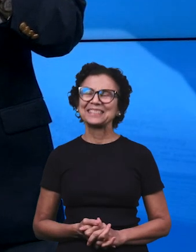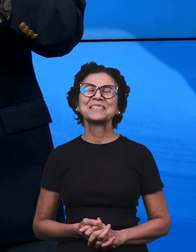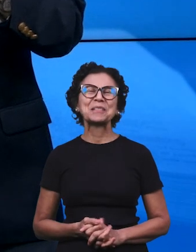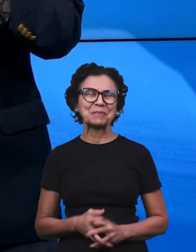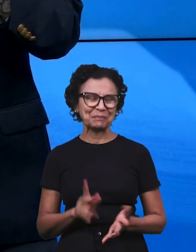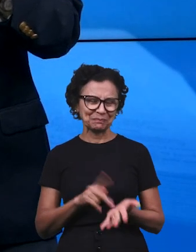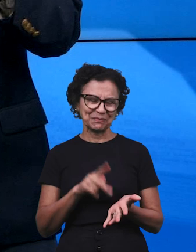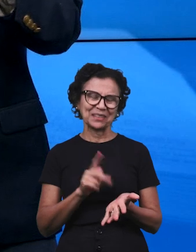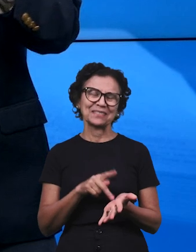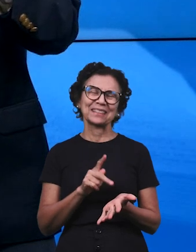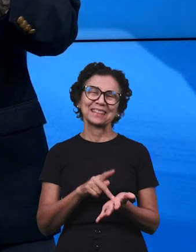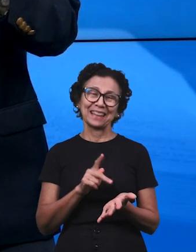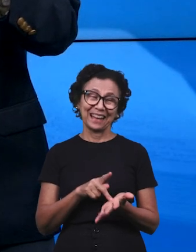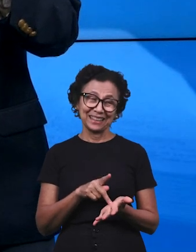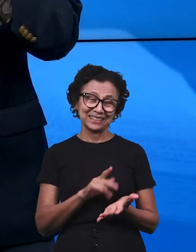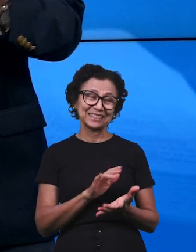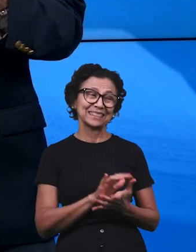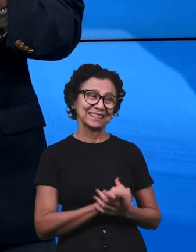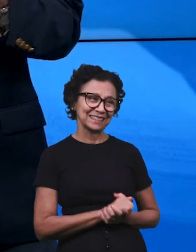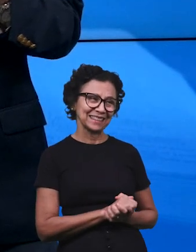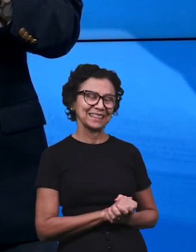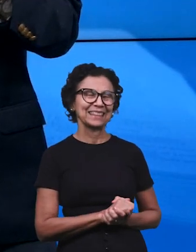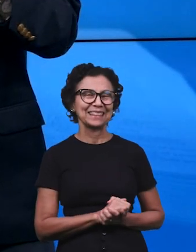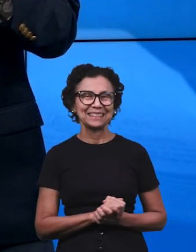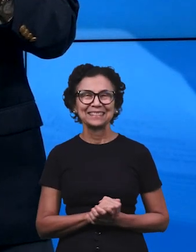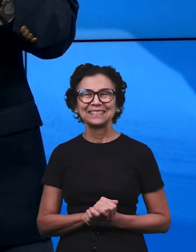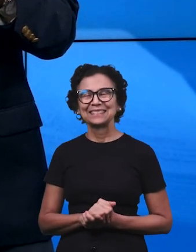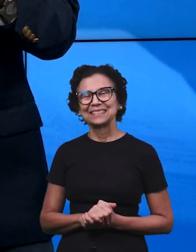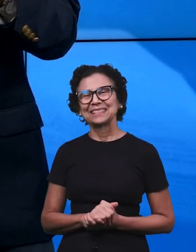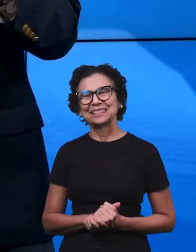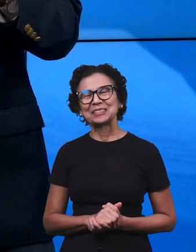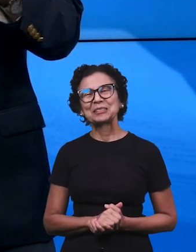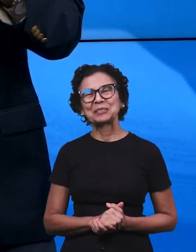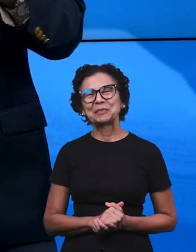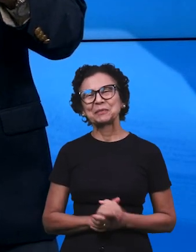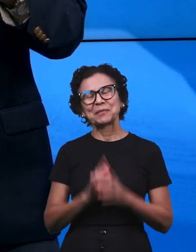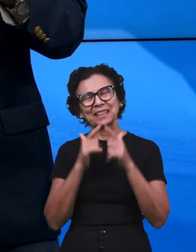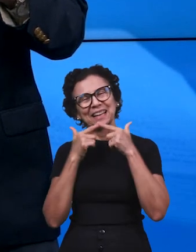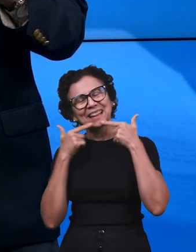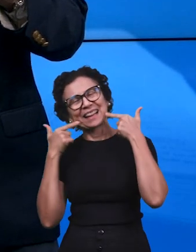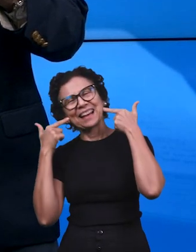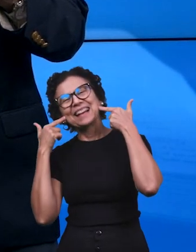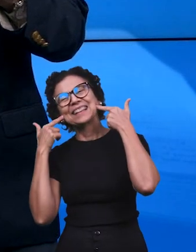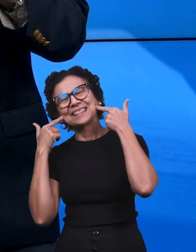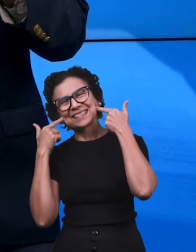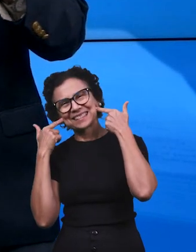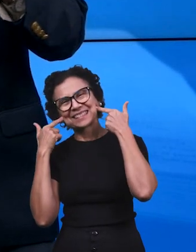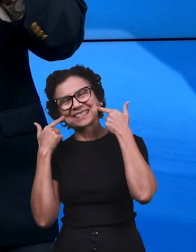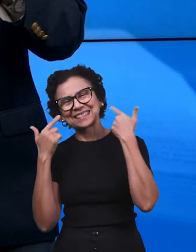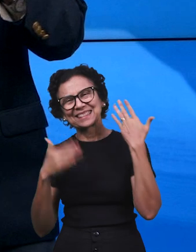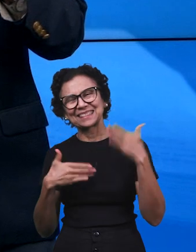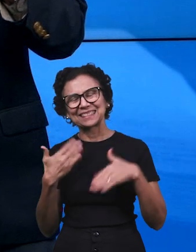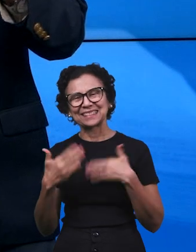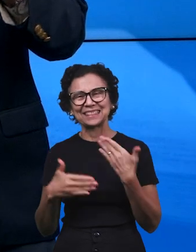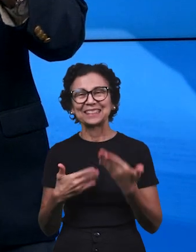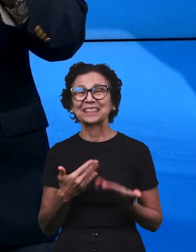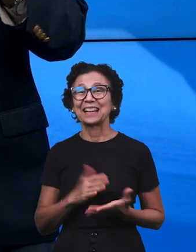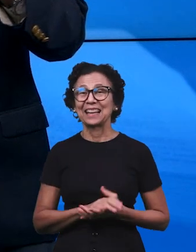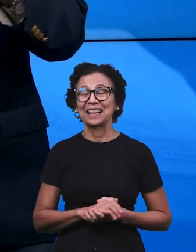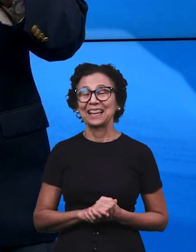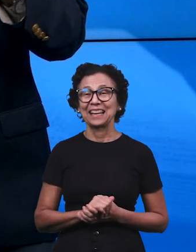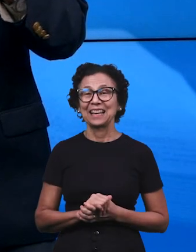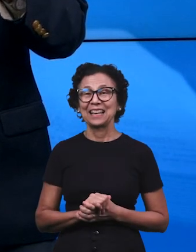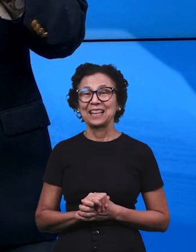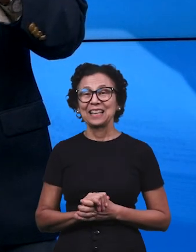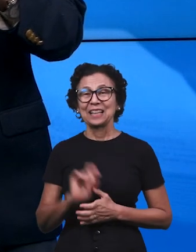exatamente isso que você ouviu aí da mamãe, Com seu sorriso aí nos lábios, Muito sorridente, muito alegre. O servo